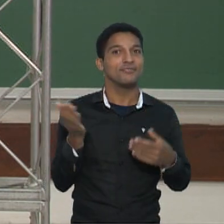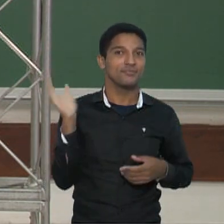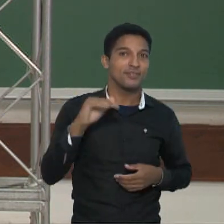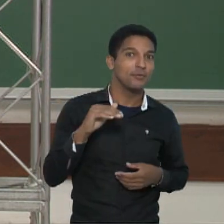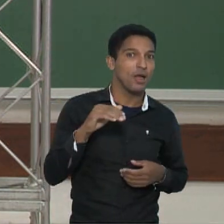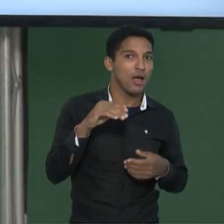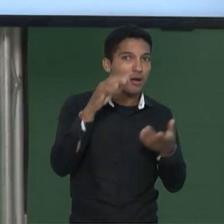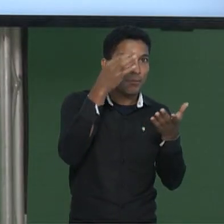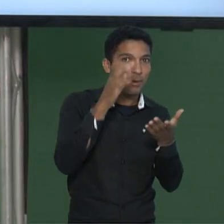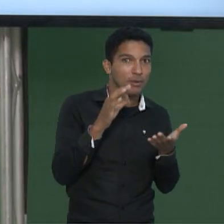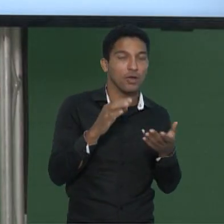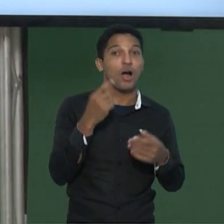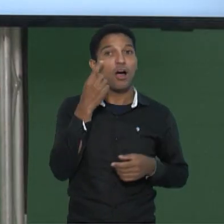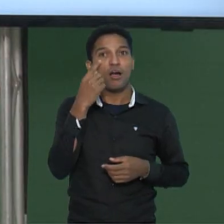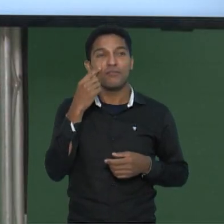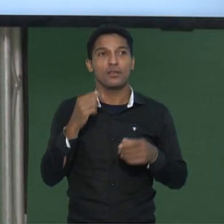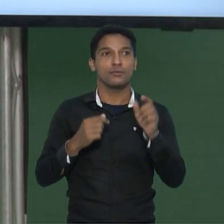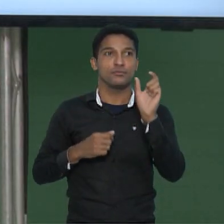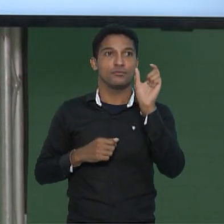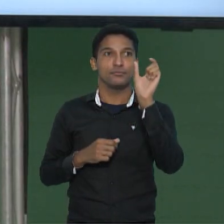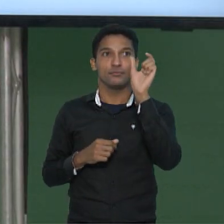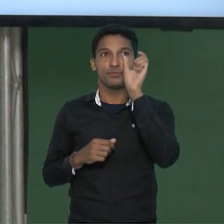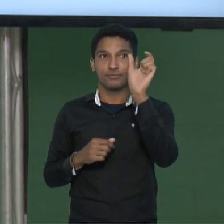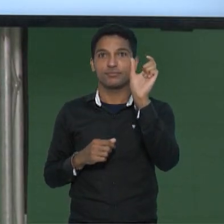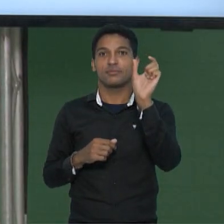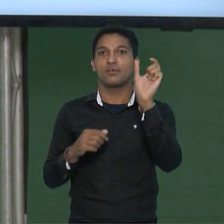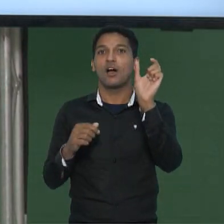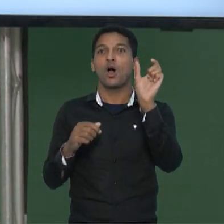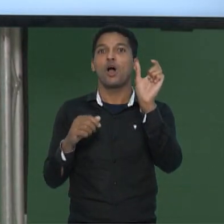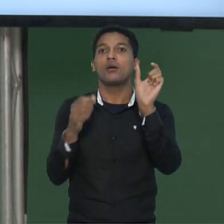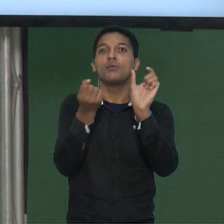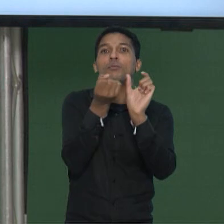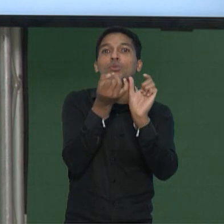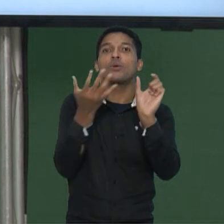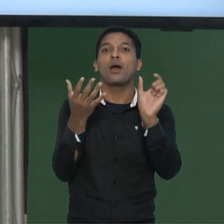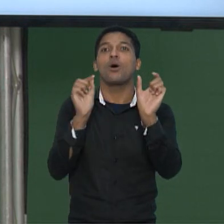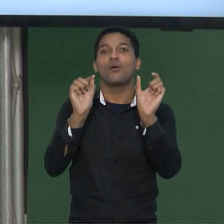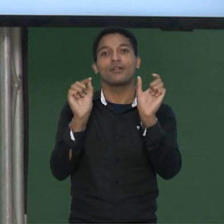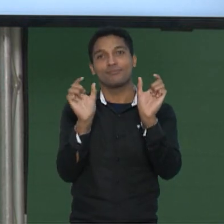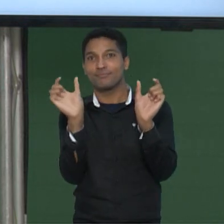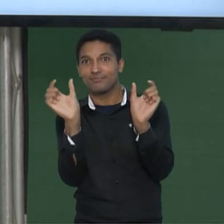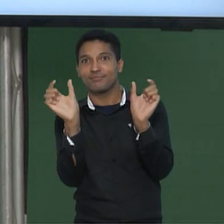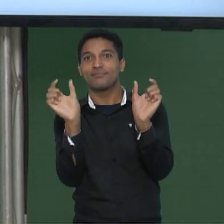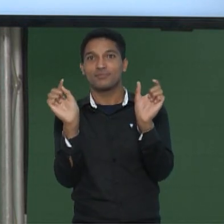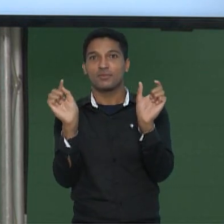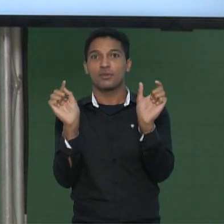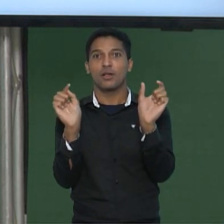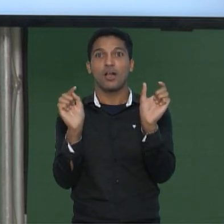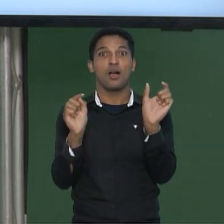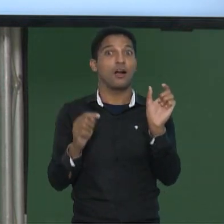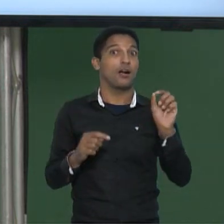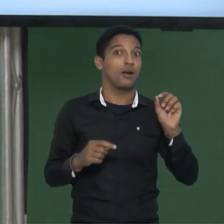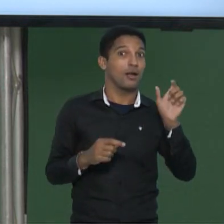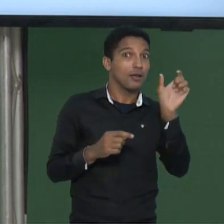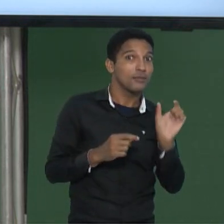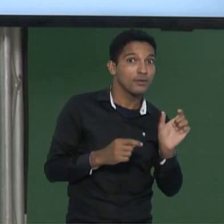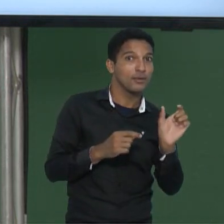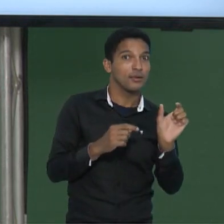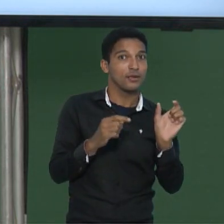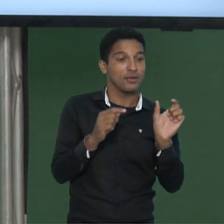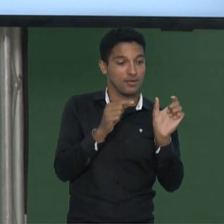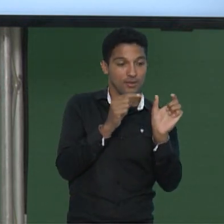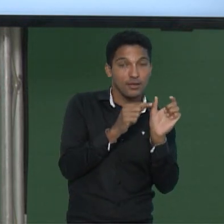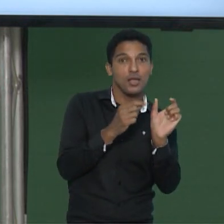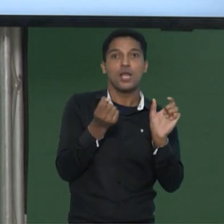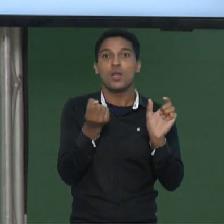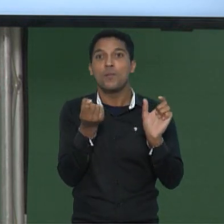só, child, o plural é children. Man, plural, man. Lembra aquela